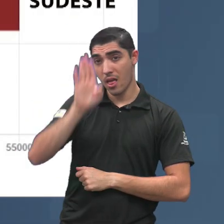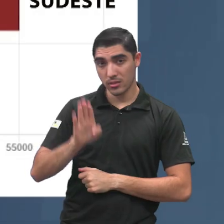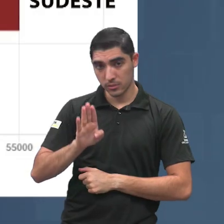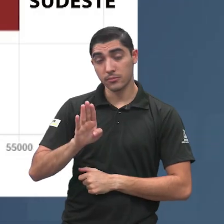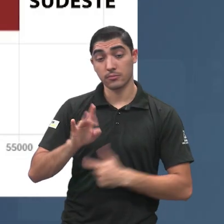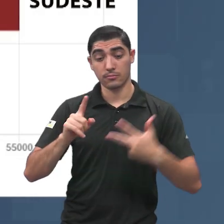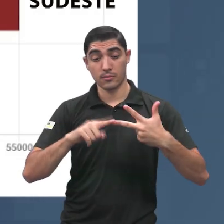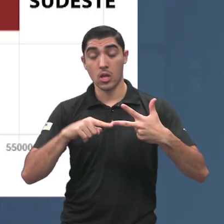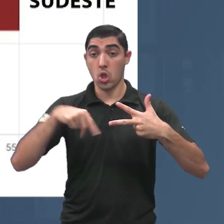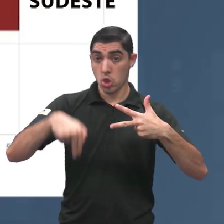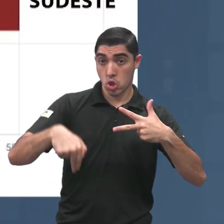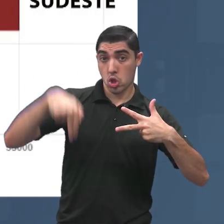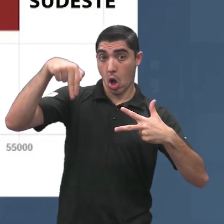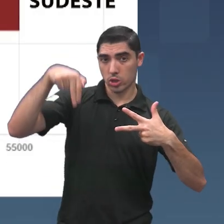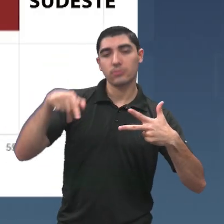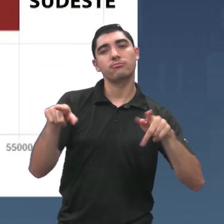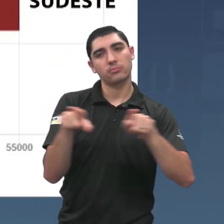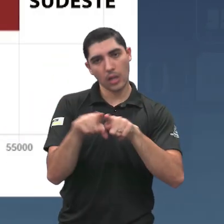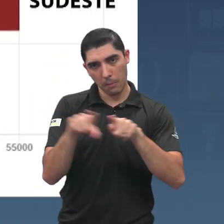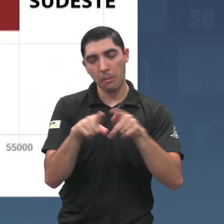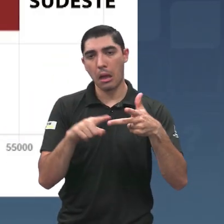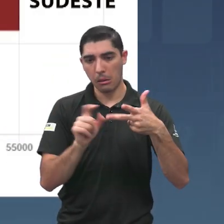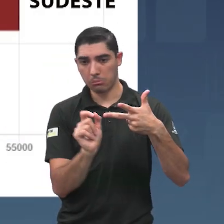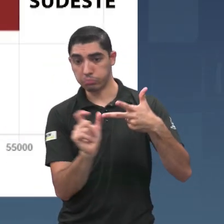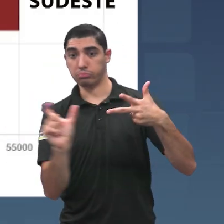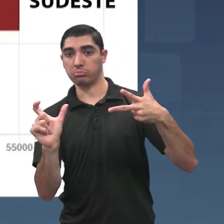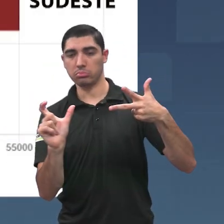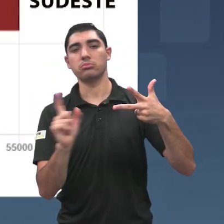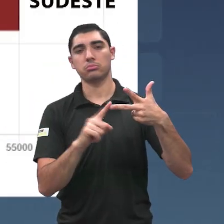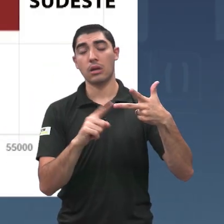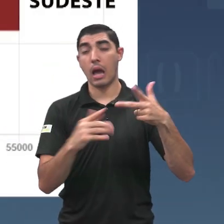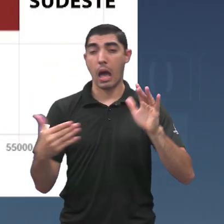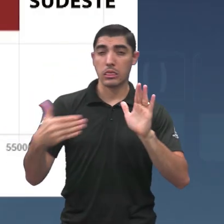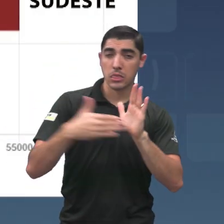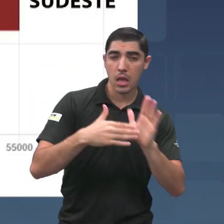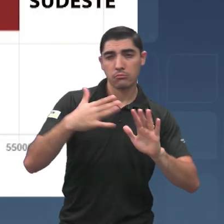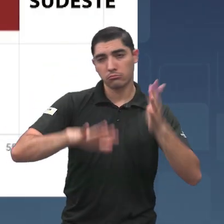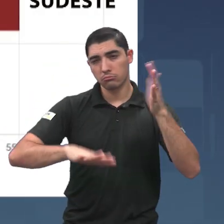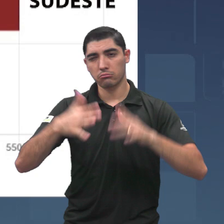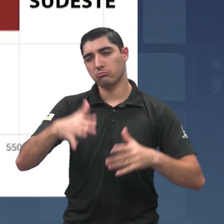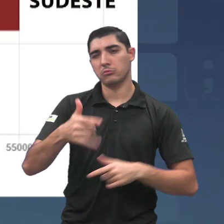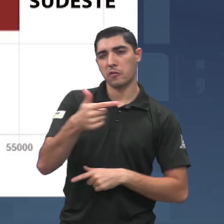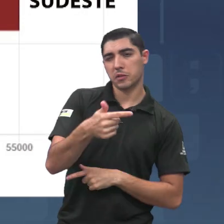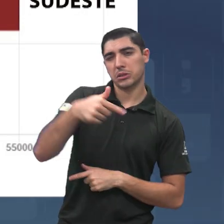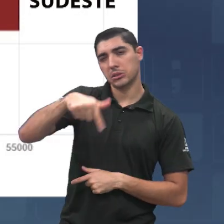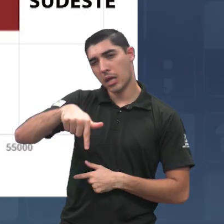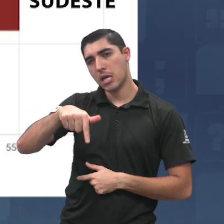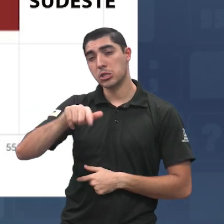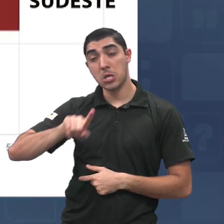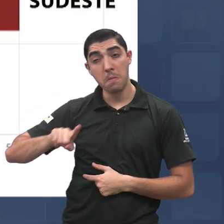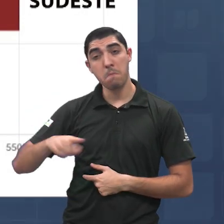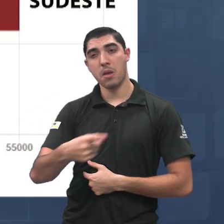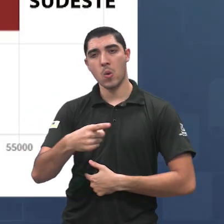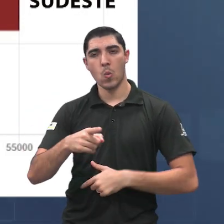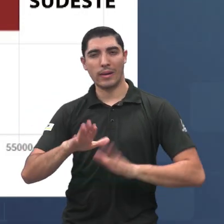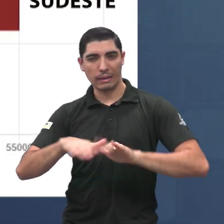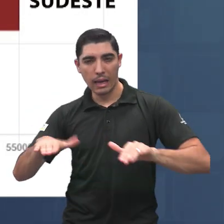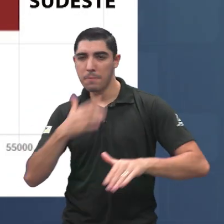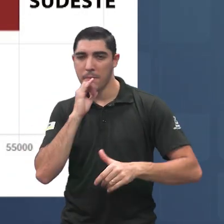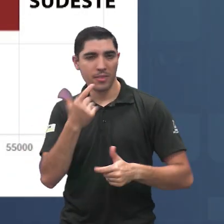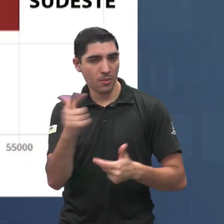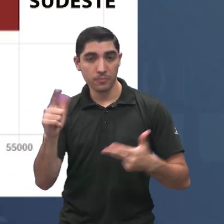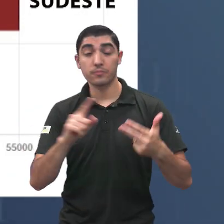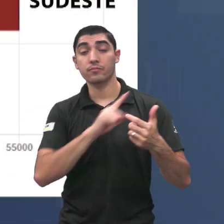Brasil. No Norte, esse número também chama a atenção, chegando a cerca de 27 mil registros, enquanto